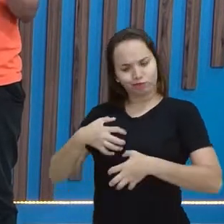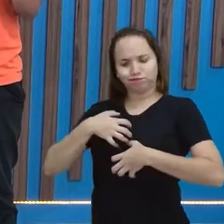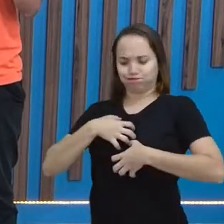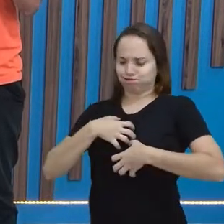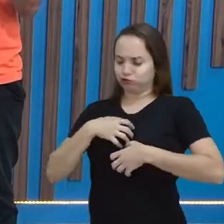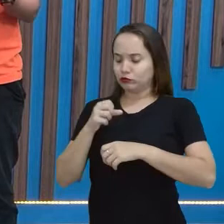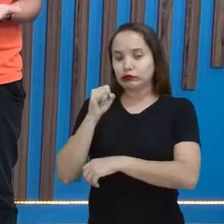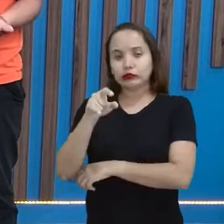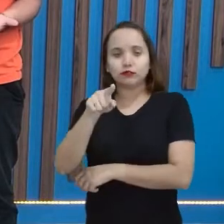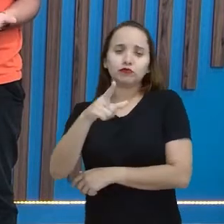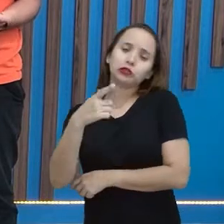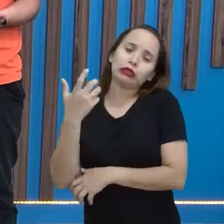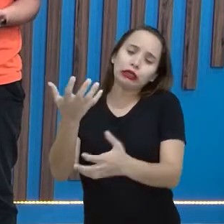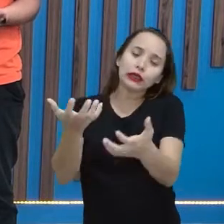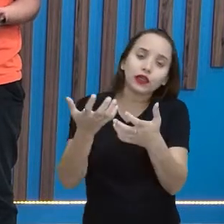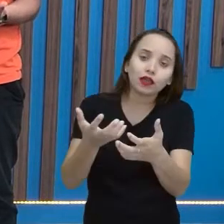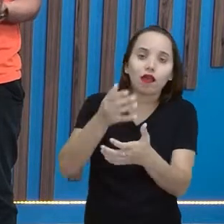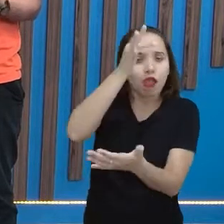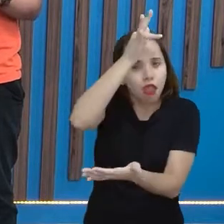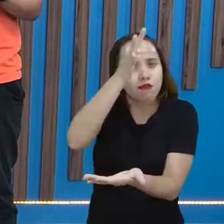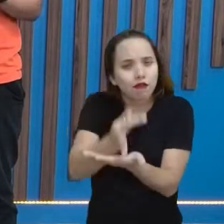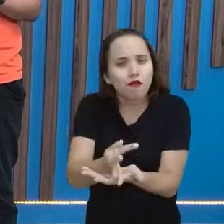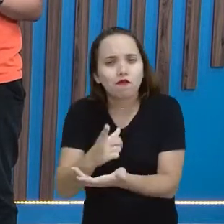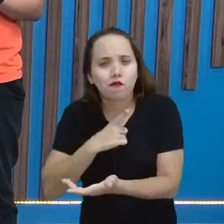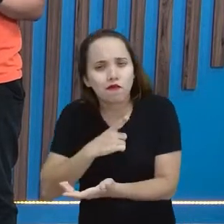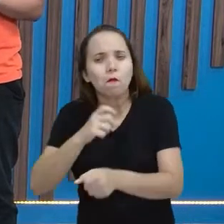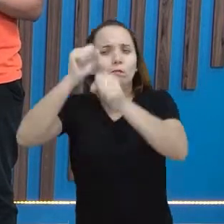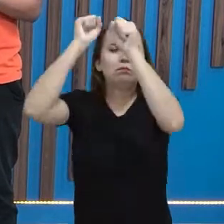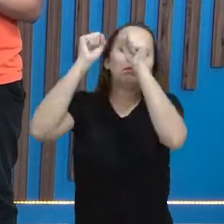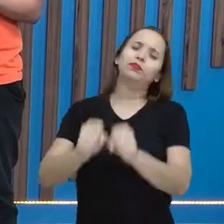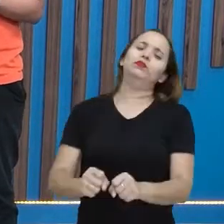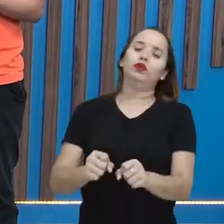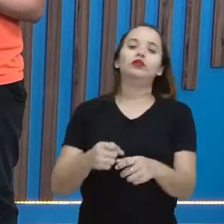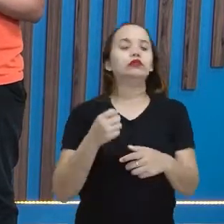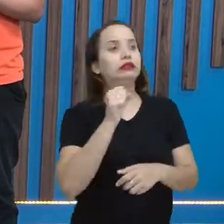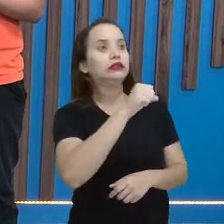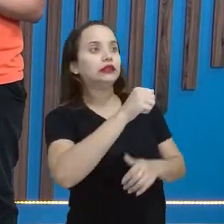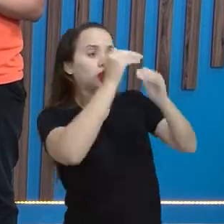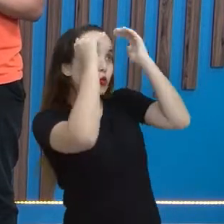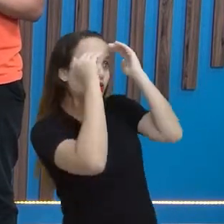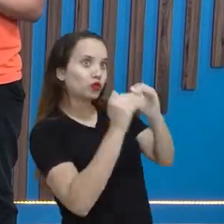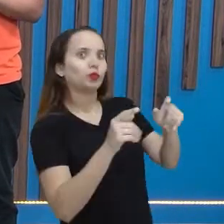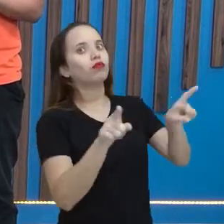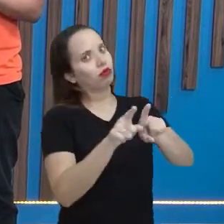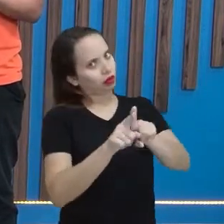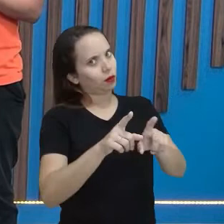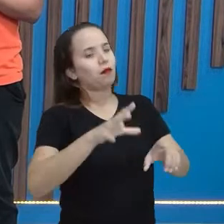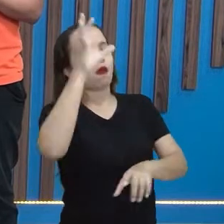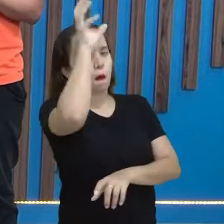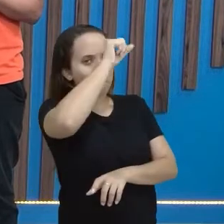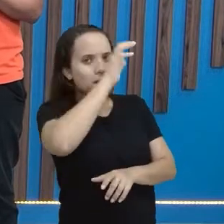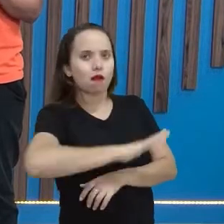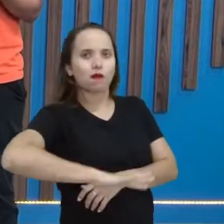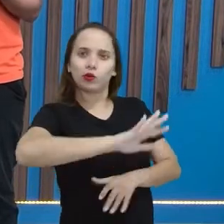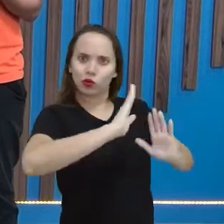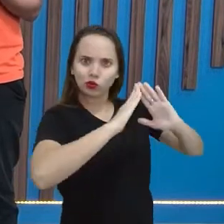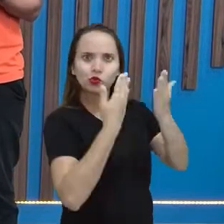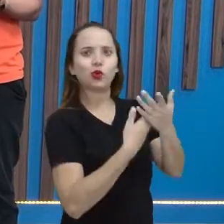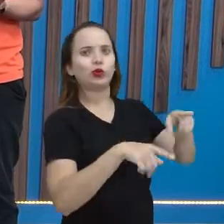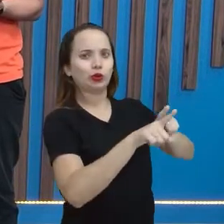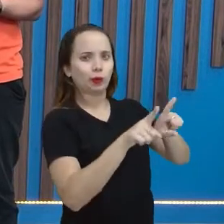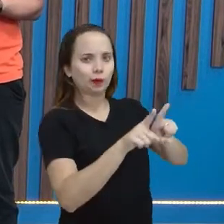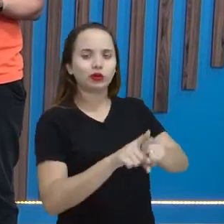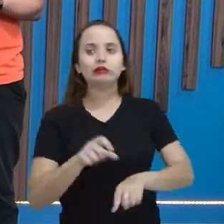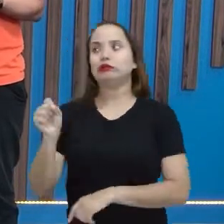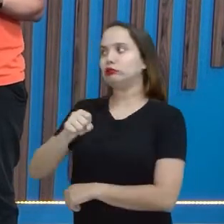acreditar em alguma coisa, acreditar no que faz sentido. Então, certo? esse tipo de respeito se aprende na escola também, viu, gente? Exatamente. E Vejam falando só. em